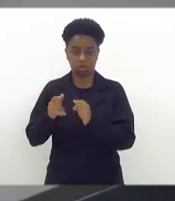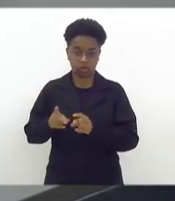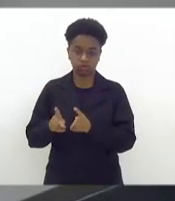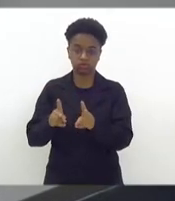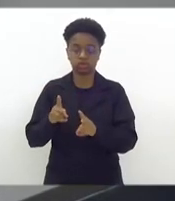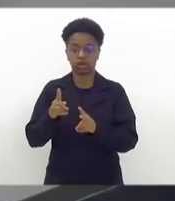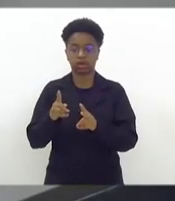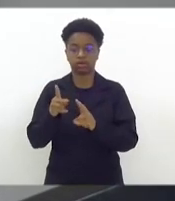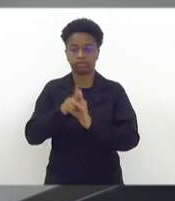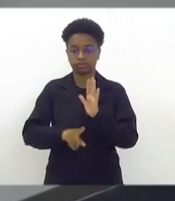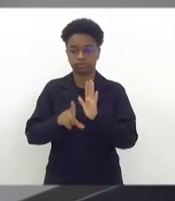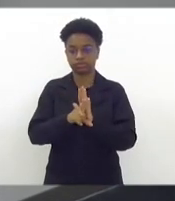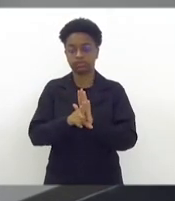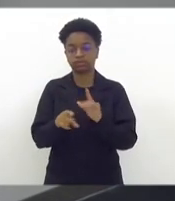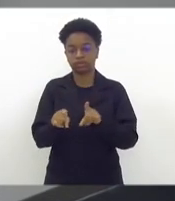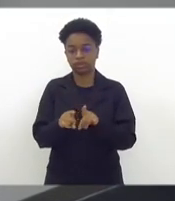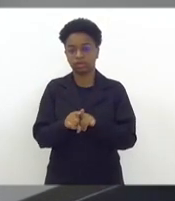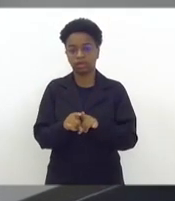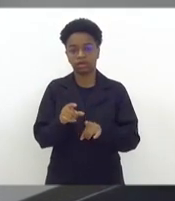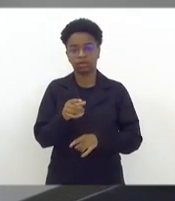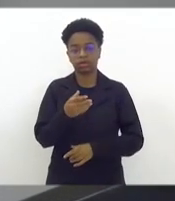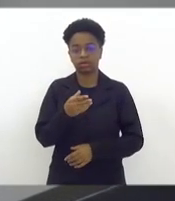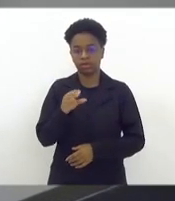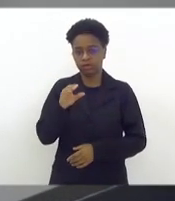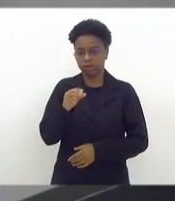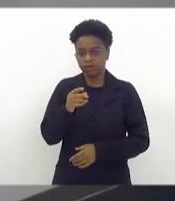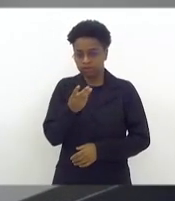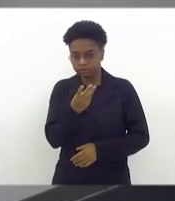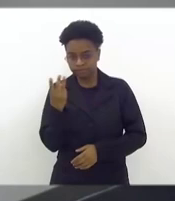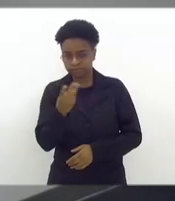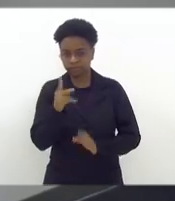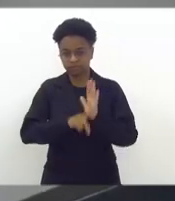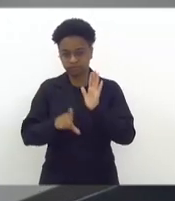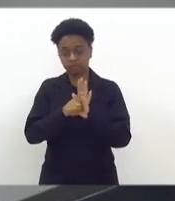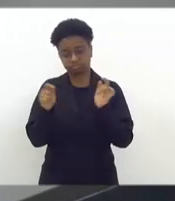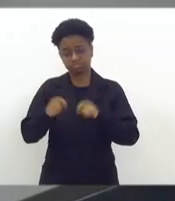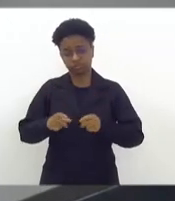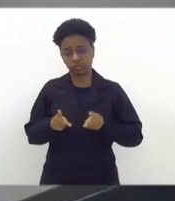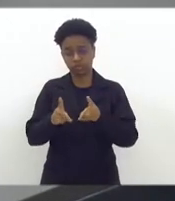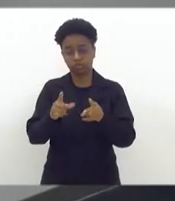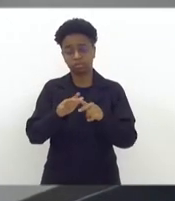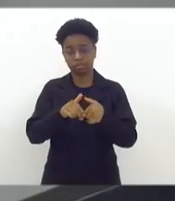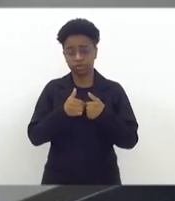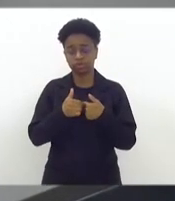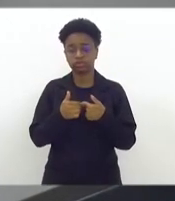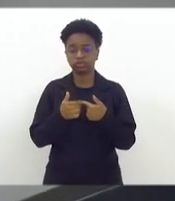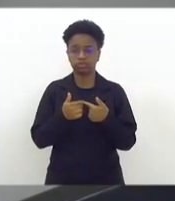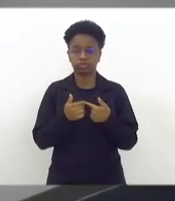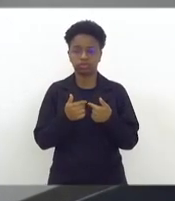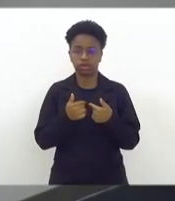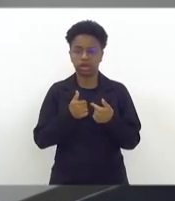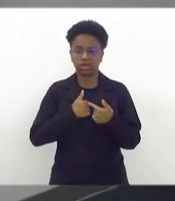Canella, quanto o 6919 e o 5065 de 21. Por isso, sem adentrar